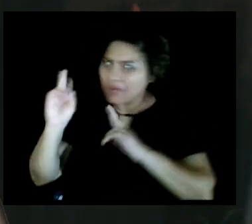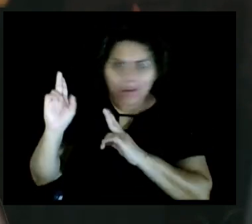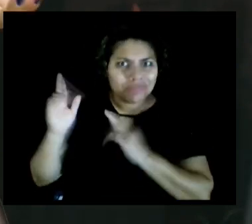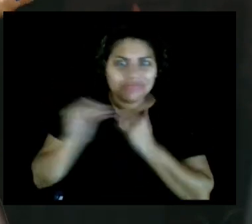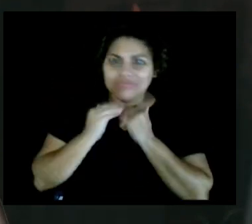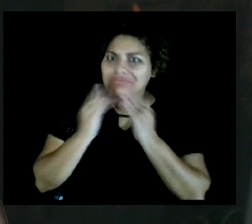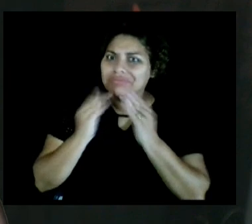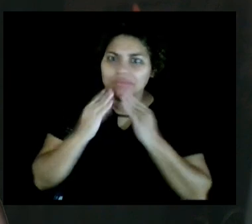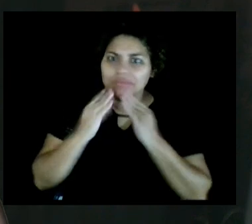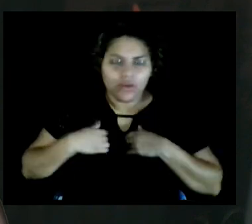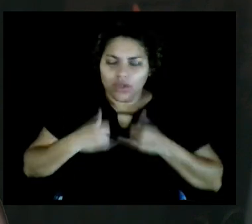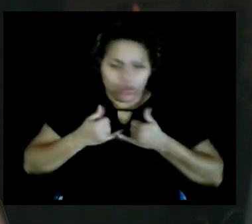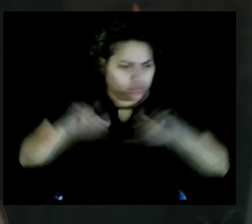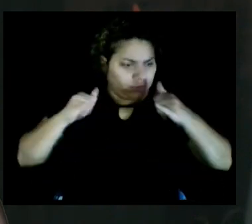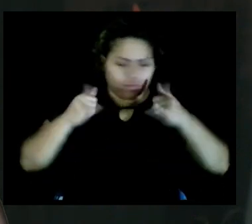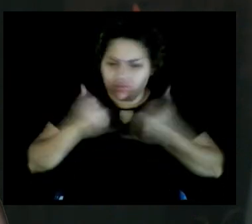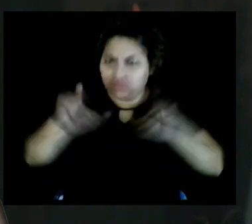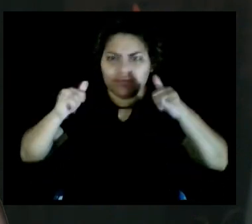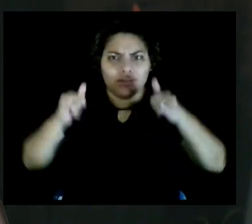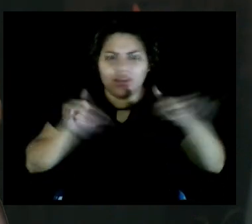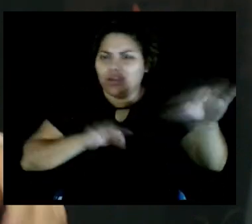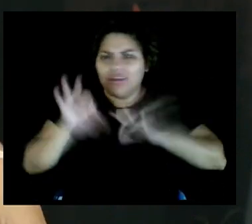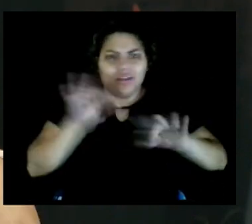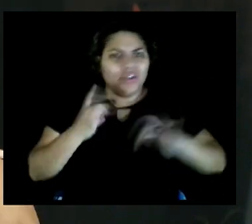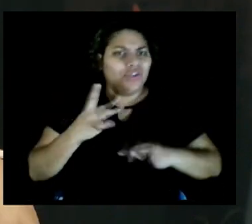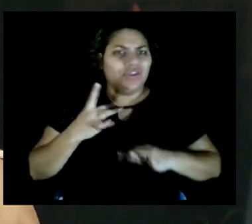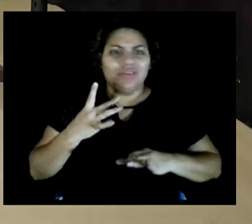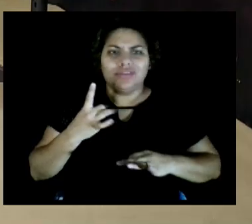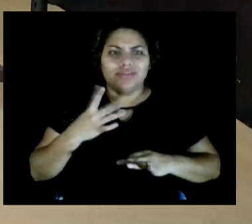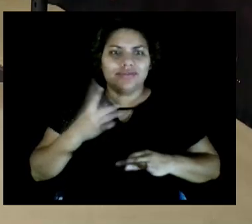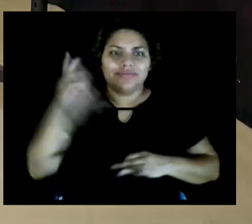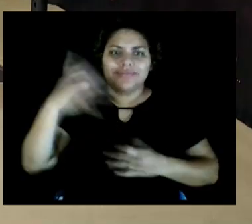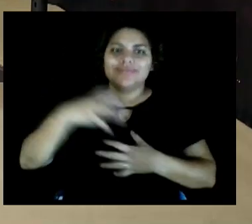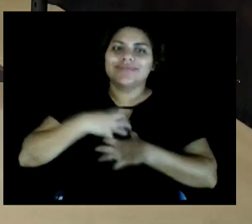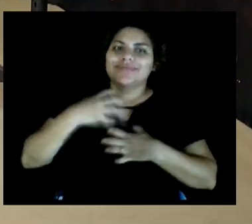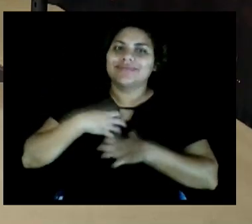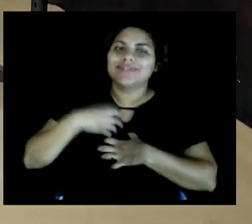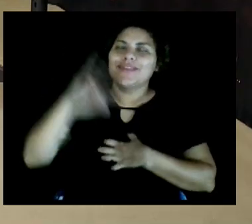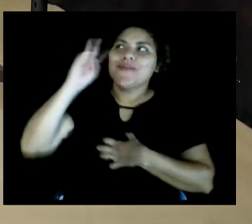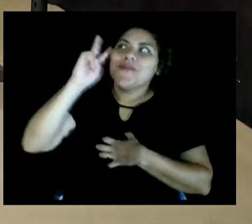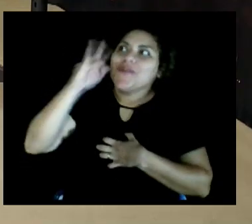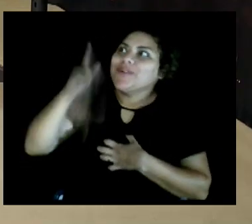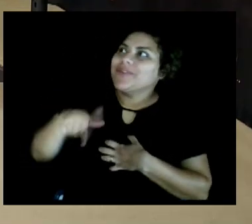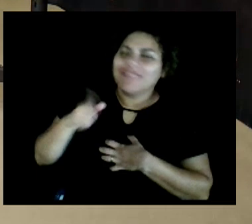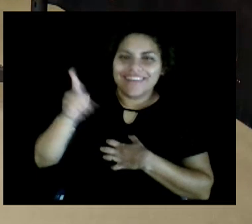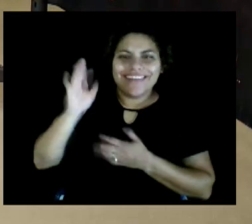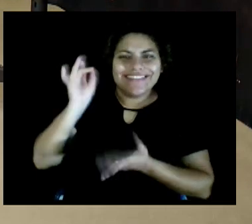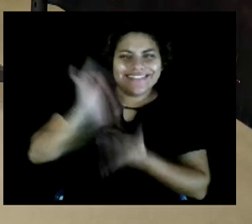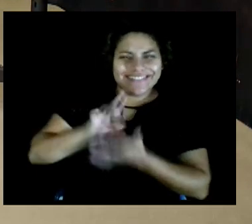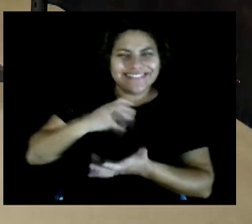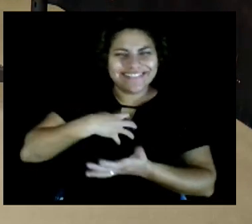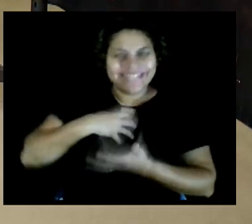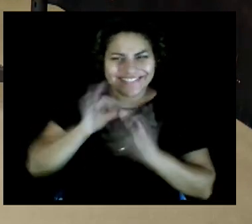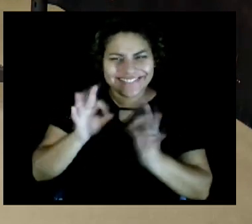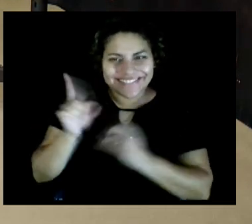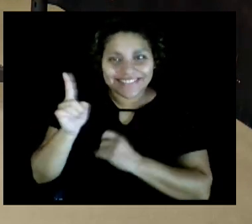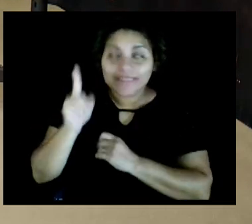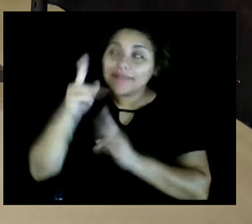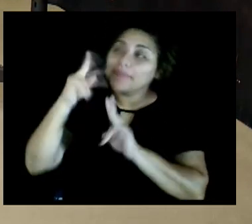o sentimento da verdadeira nostalgia, né? Doutora Priscila, fala com a gente.